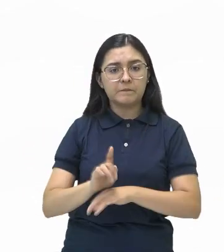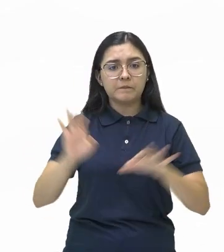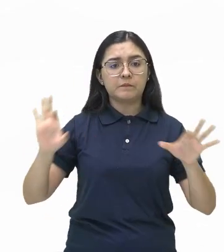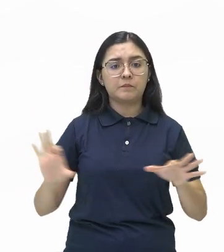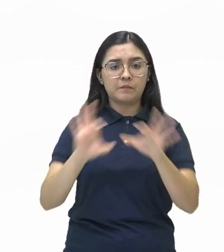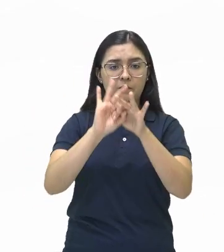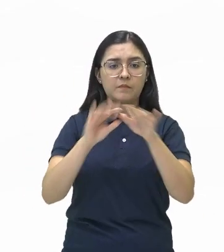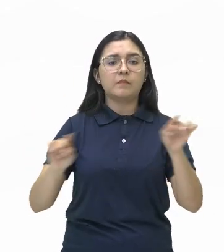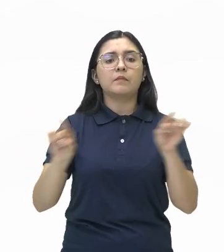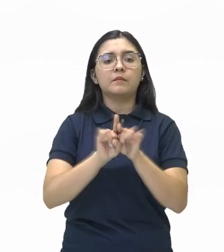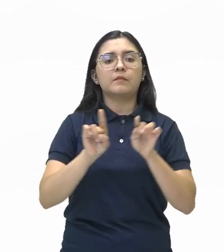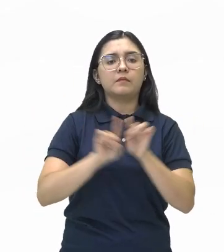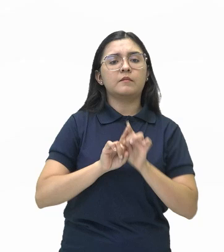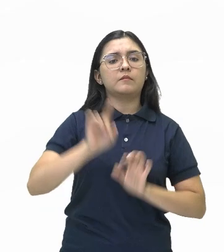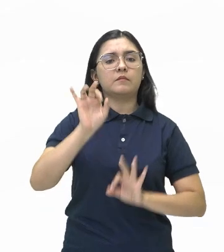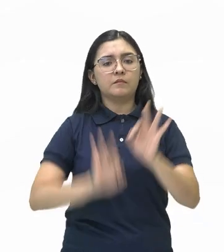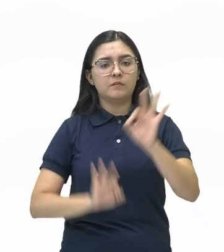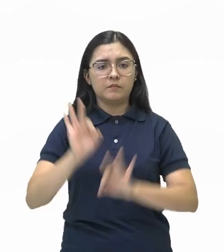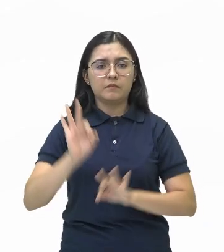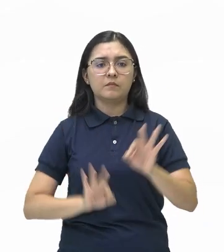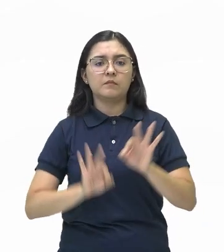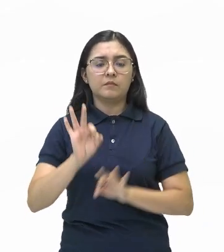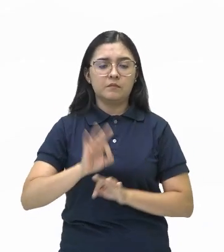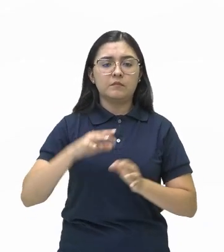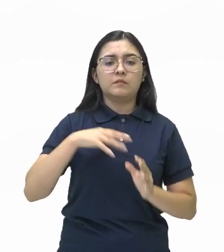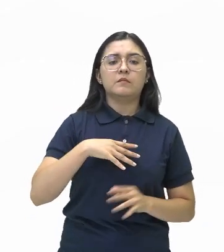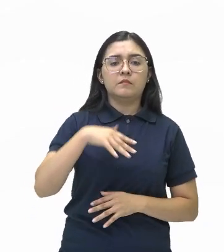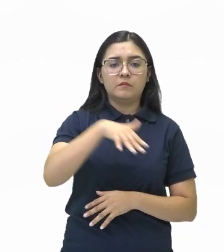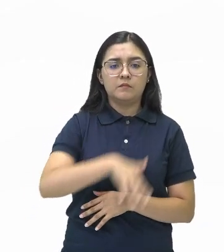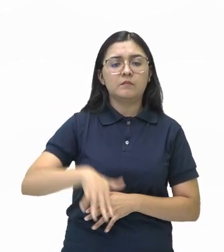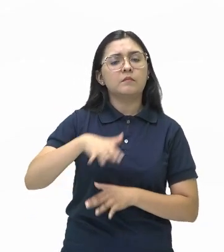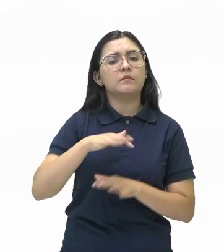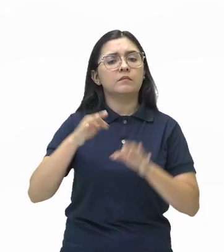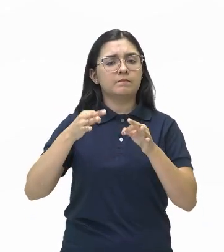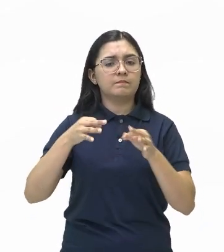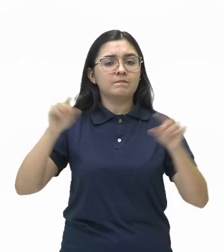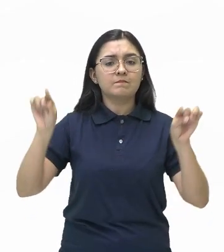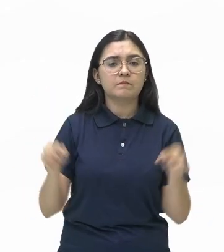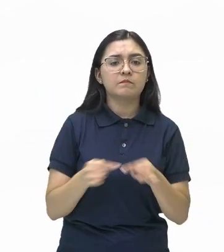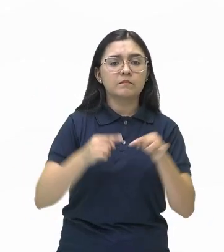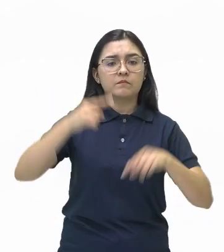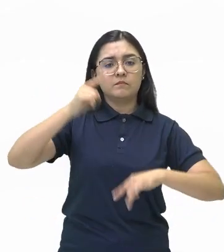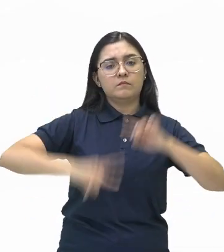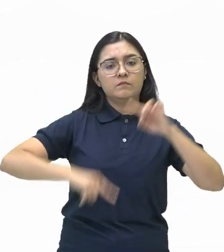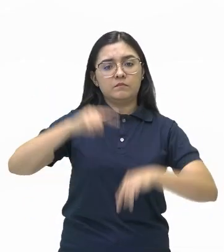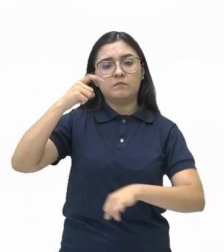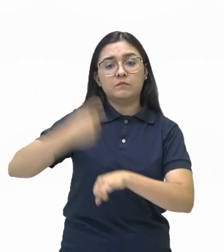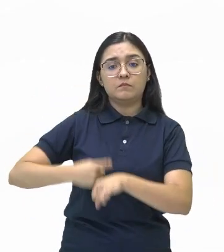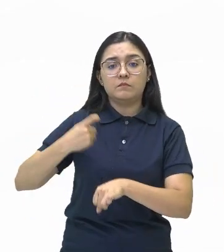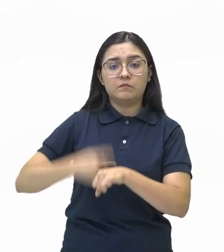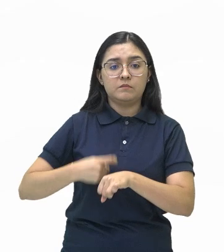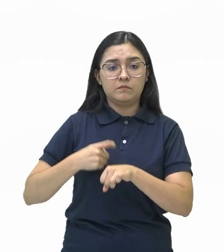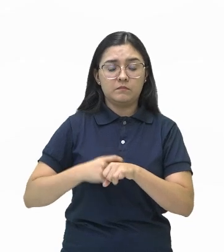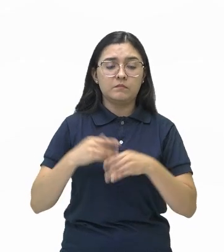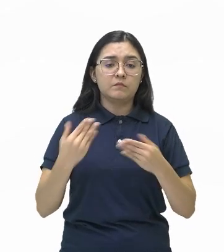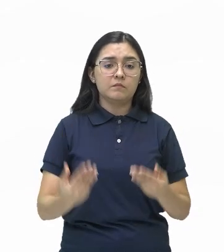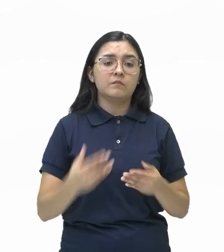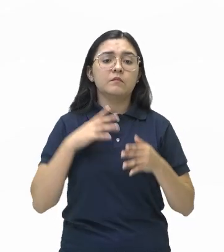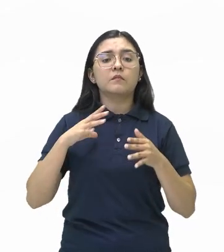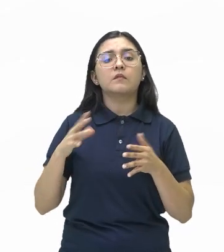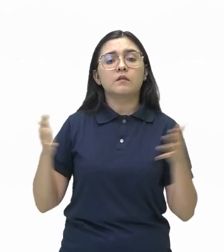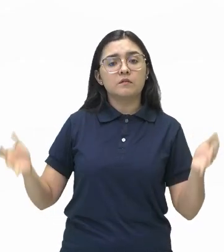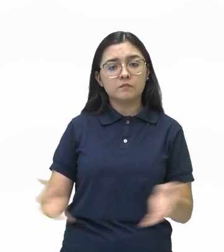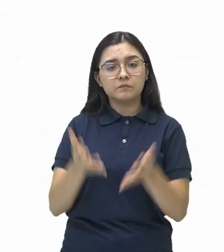o gerenciamento ambientalmente adequado dos resíduos sólidos, incentivar